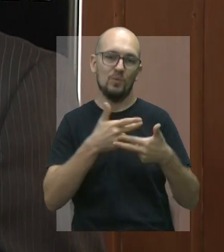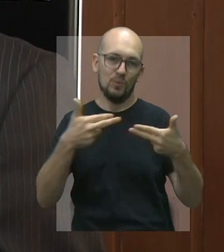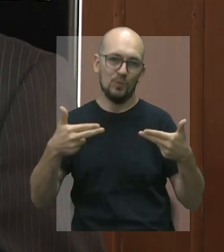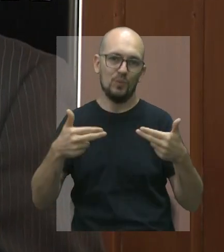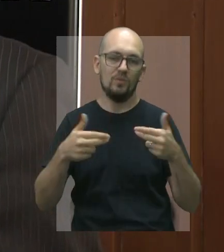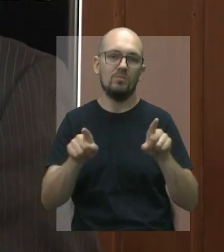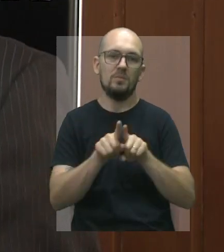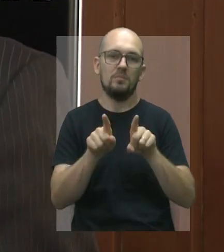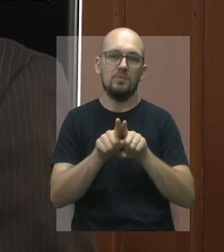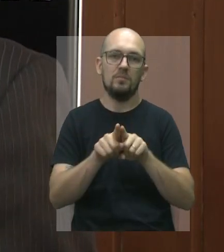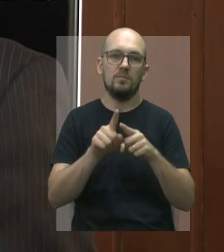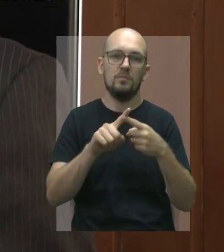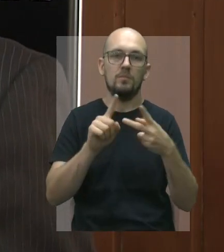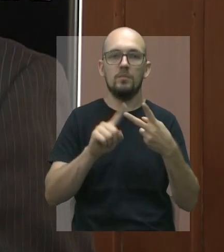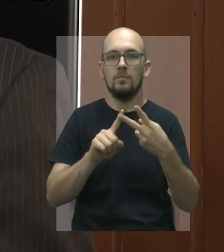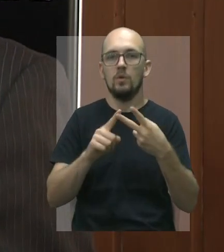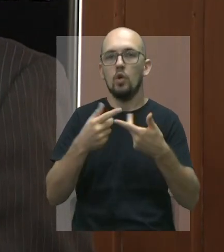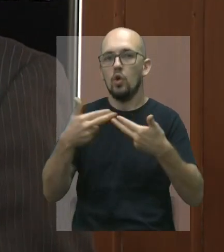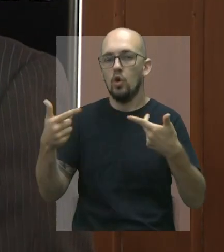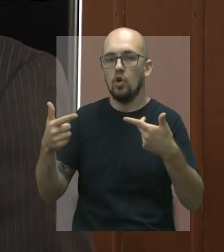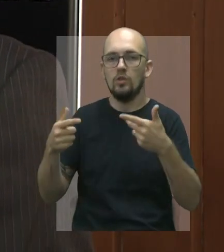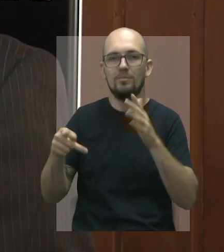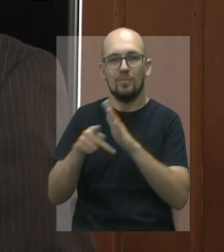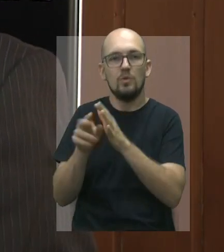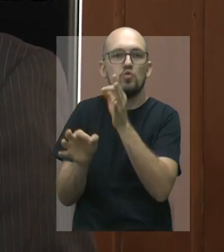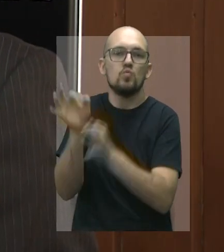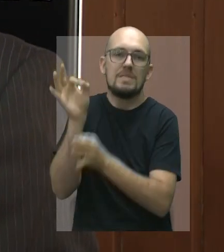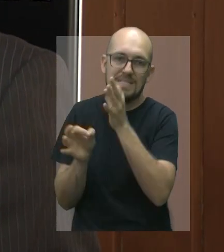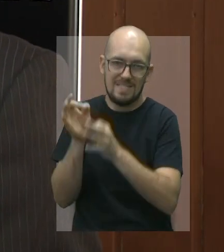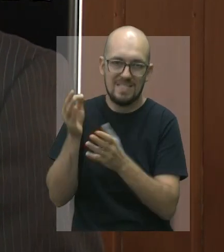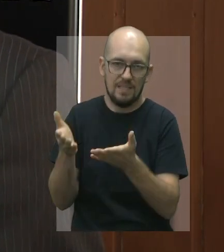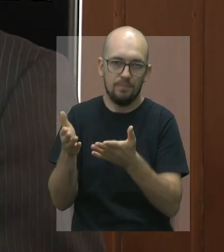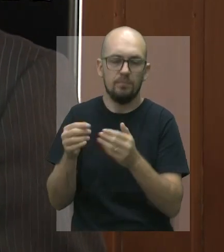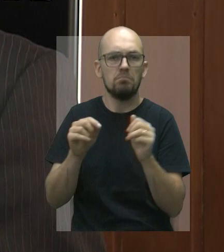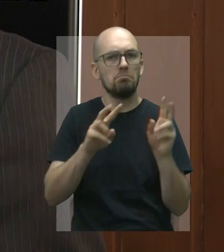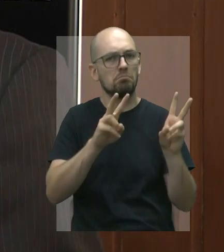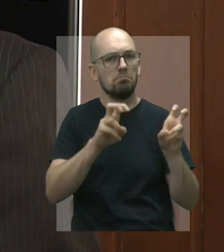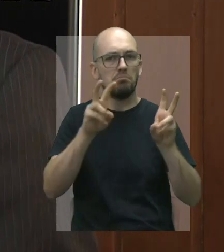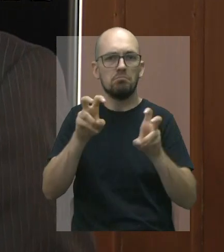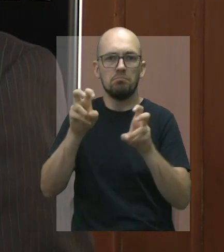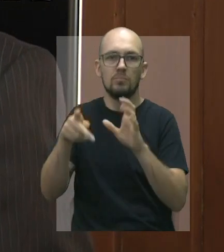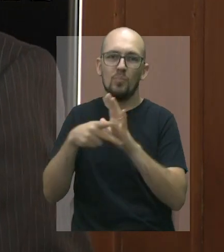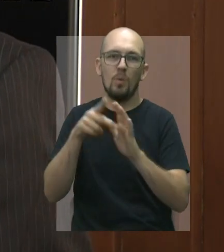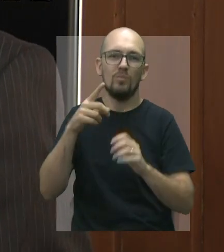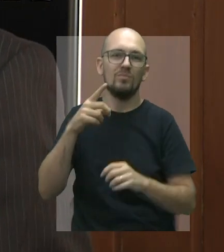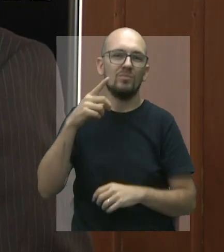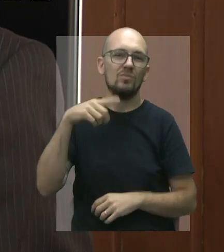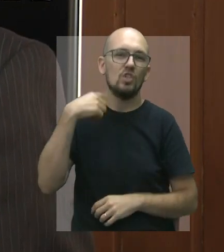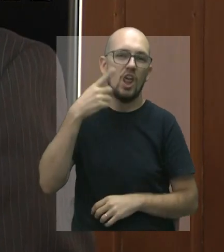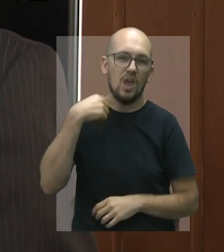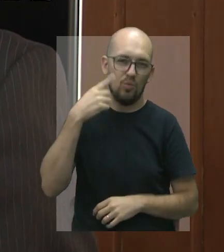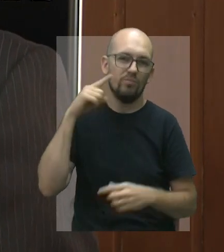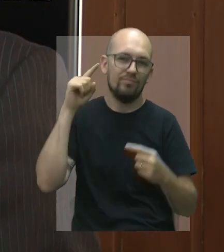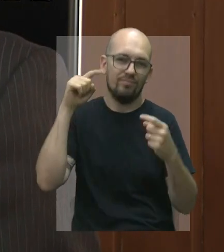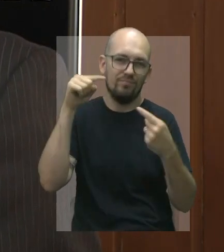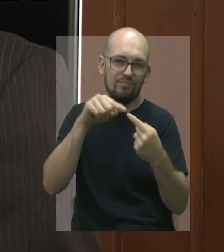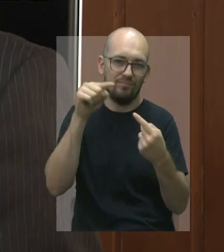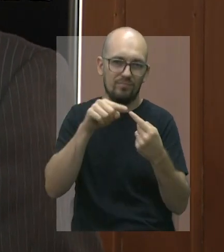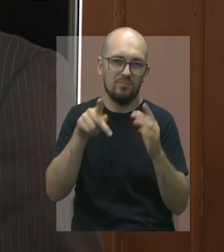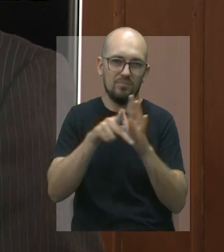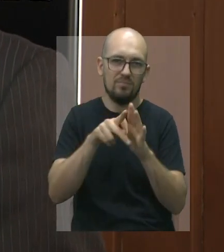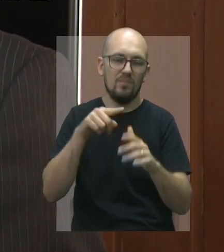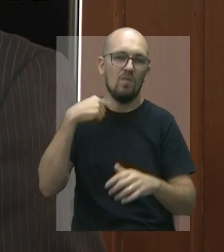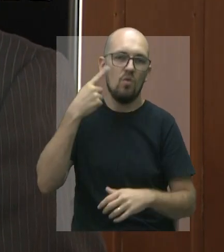como ligadas à questão da justiça, né? São temas de direito, temas jurídicos, que vão ser aplicados